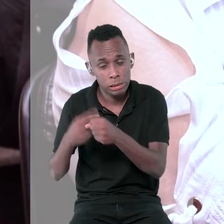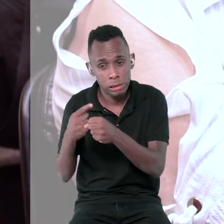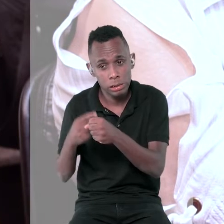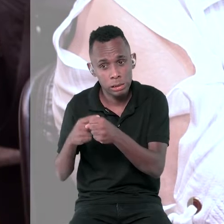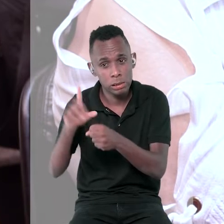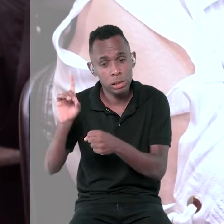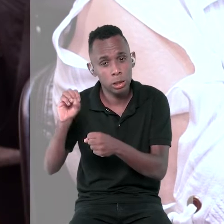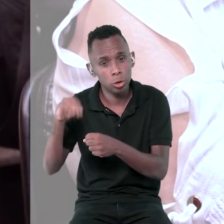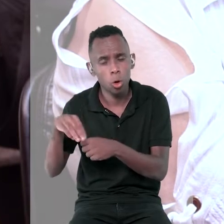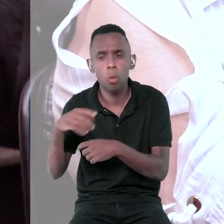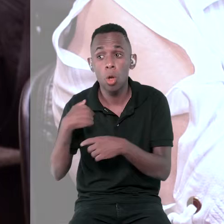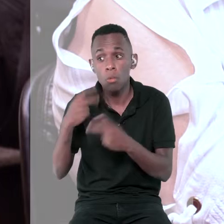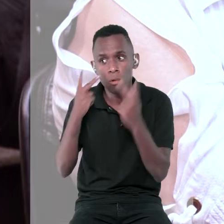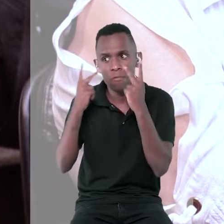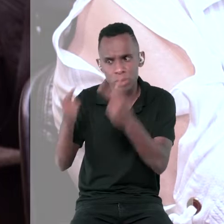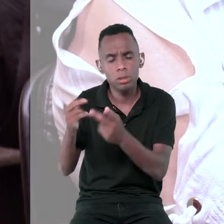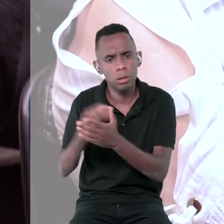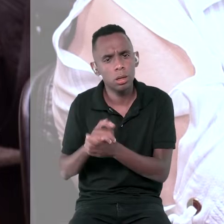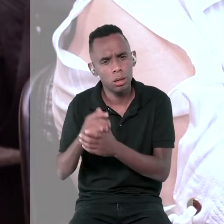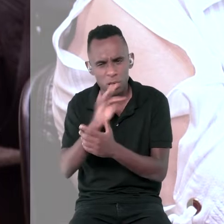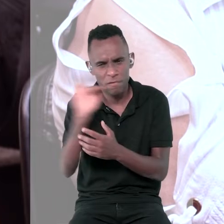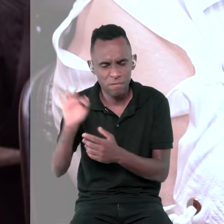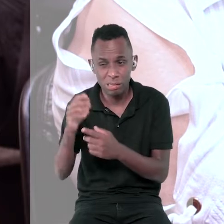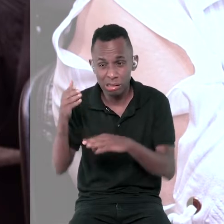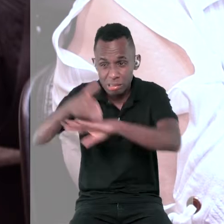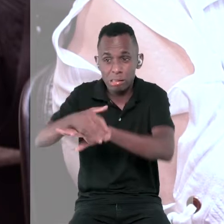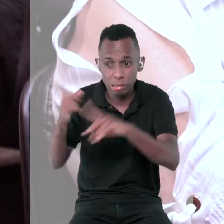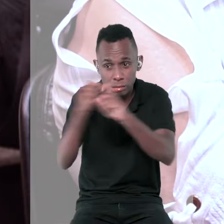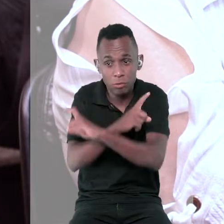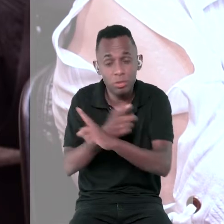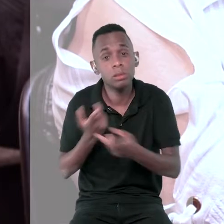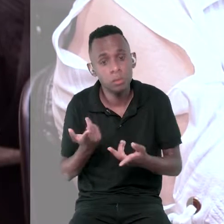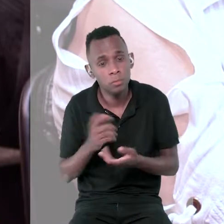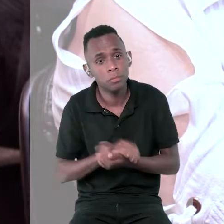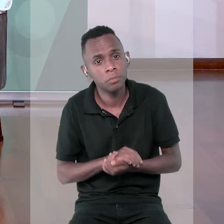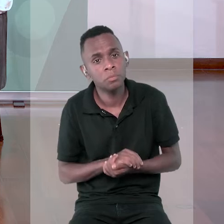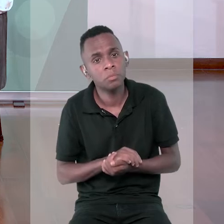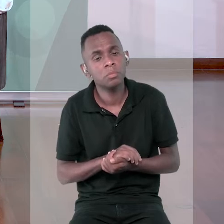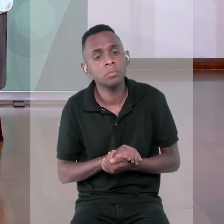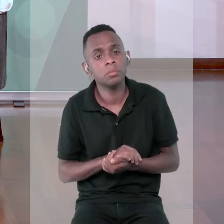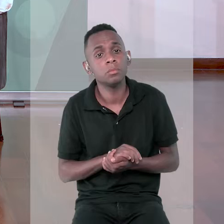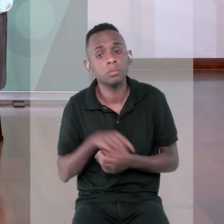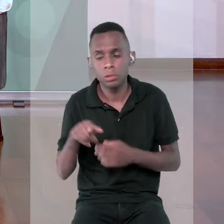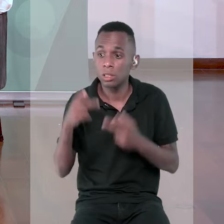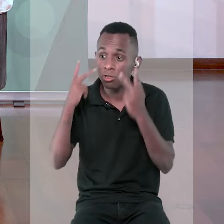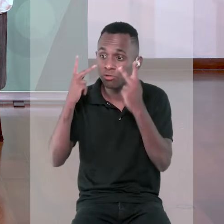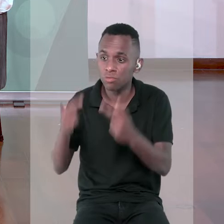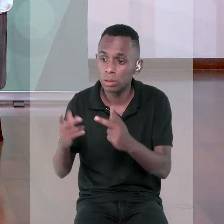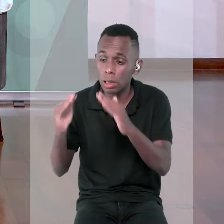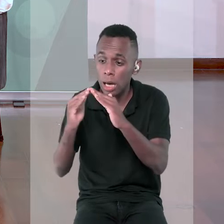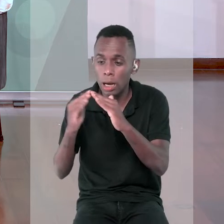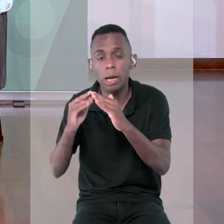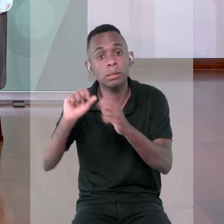chama Dom Remy, eu fui até lá, uma cidade até de difícil acesso, e é incrível, porque você vai até lá, a casa dela